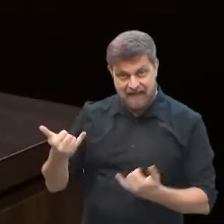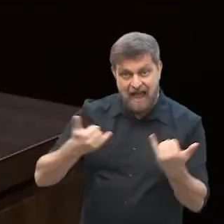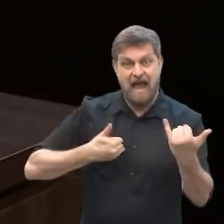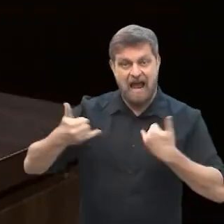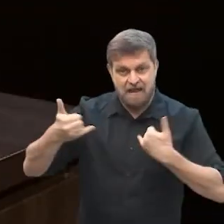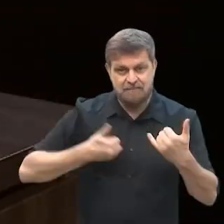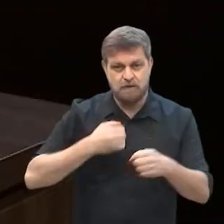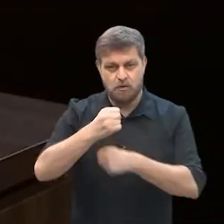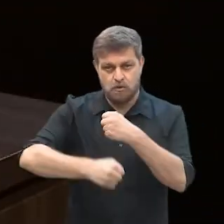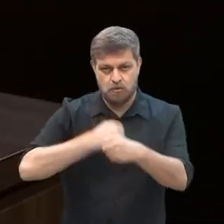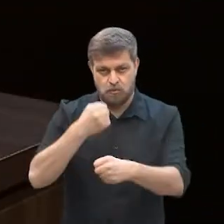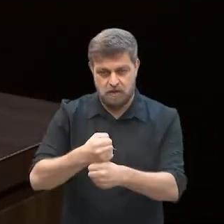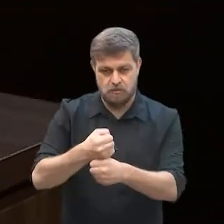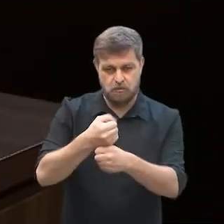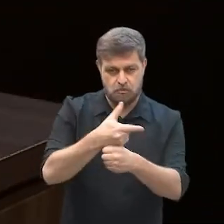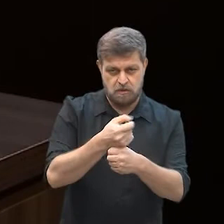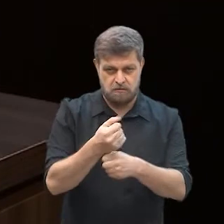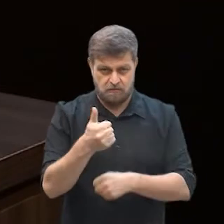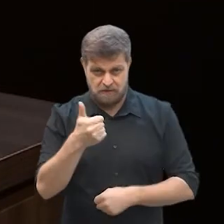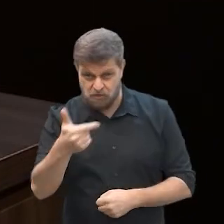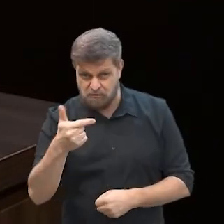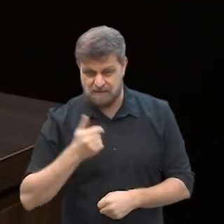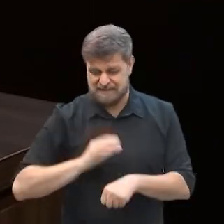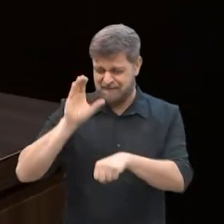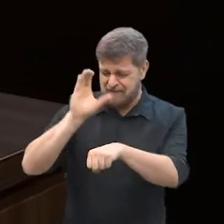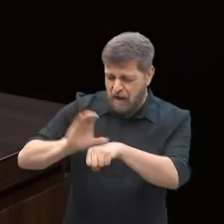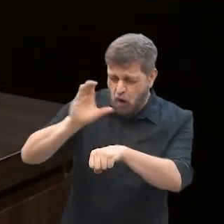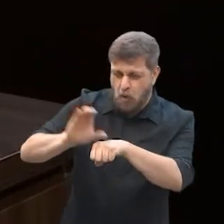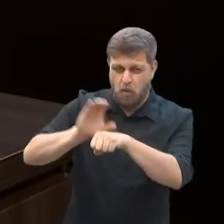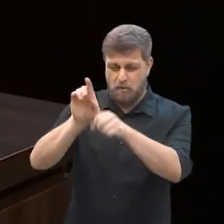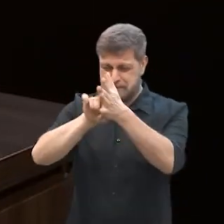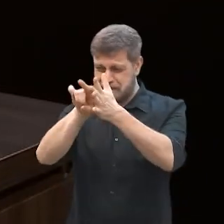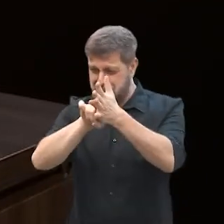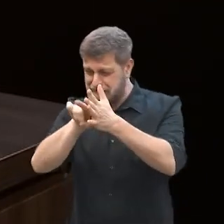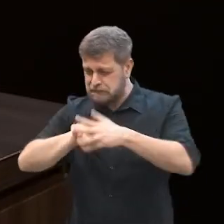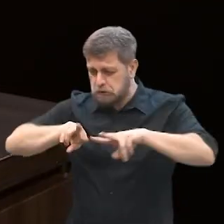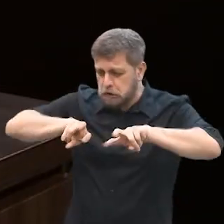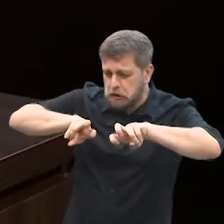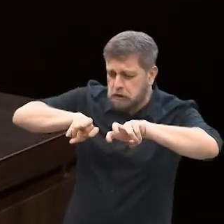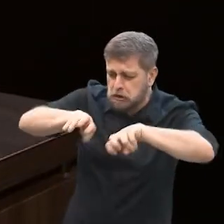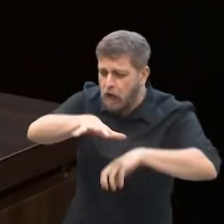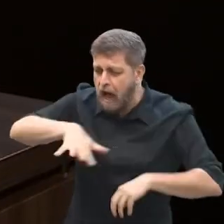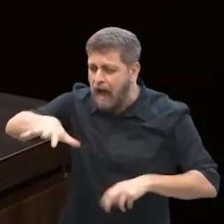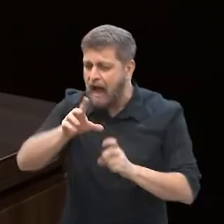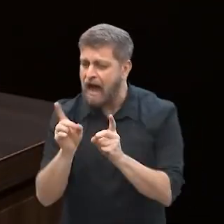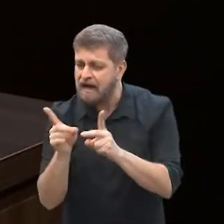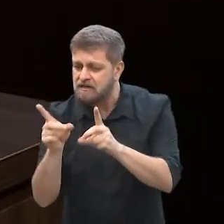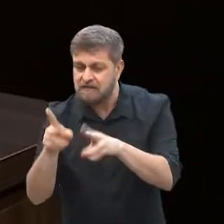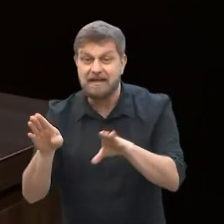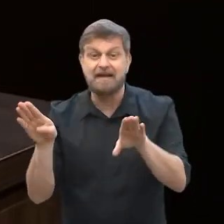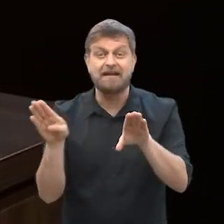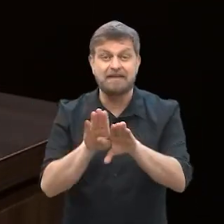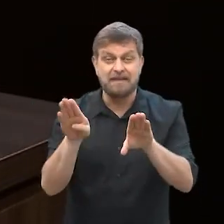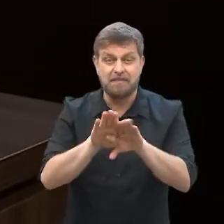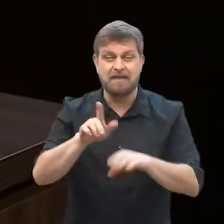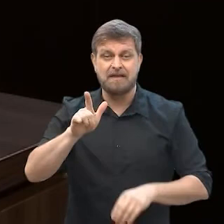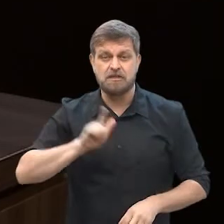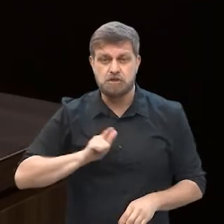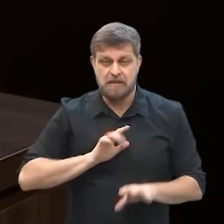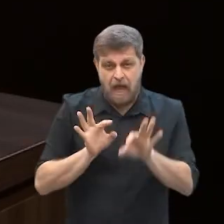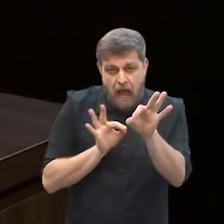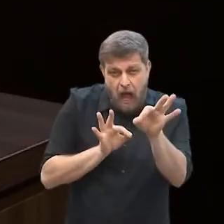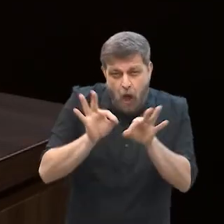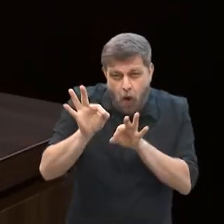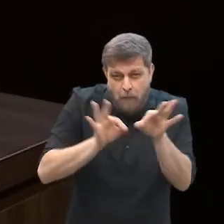ele em 2012 fez curso, fez pesquisa de mercado, ele inclusive tinha um